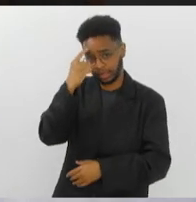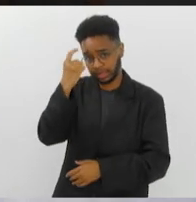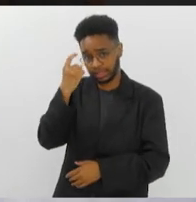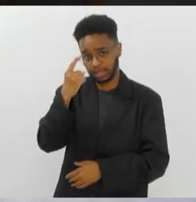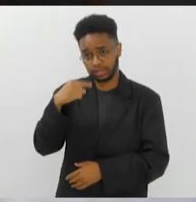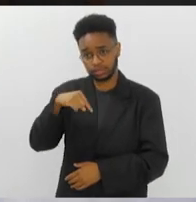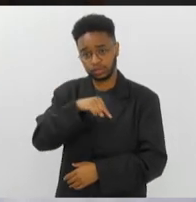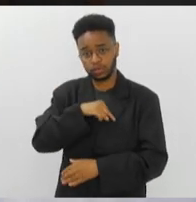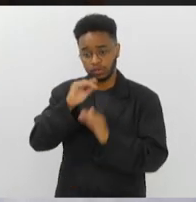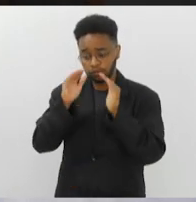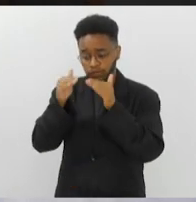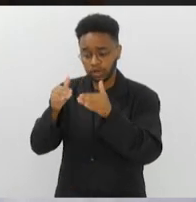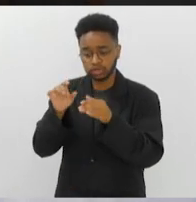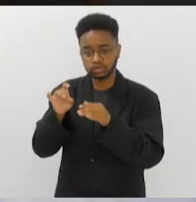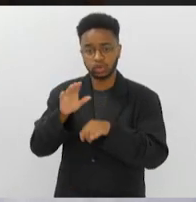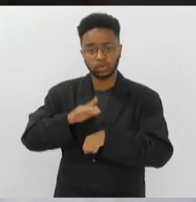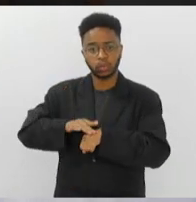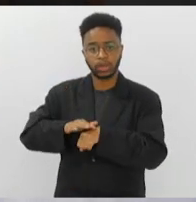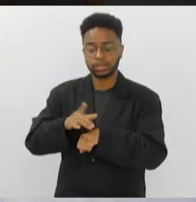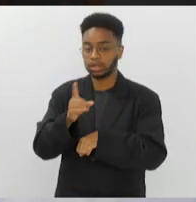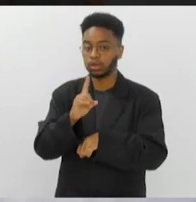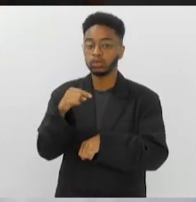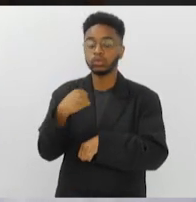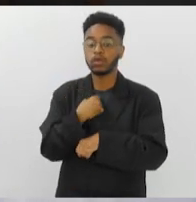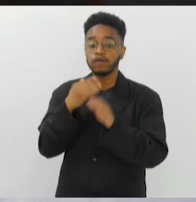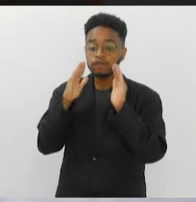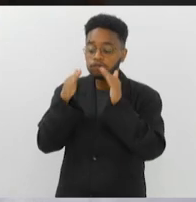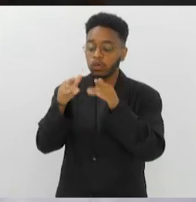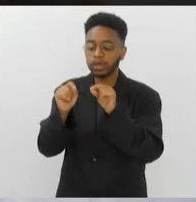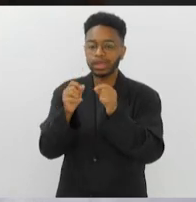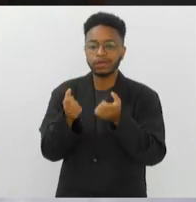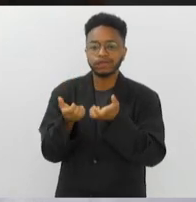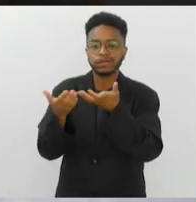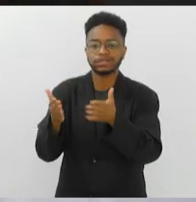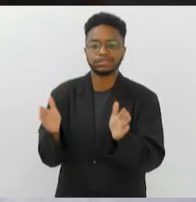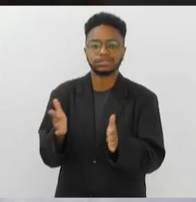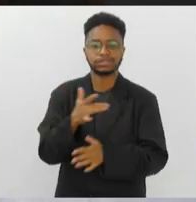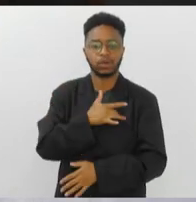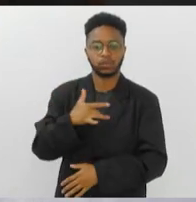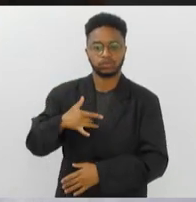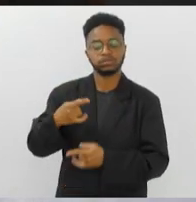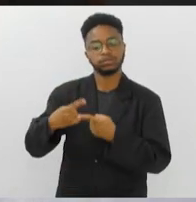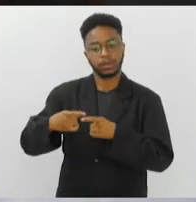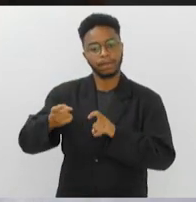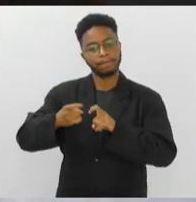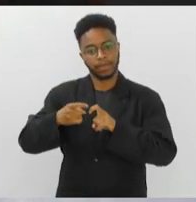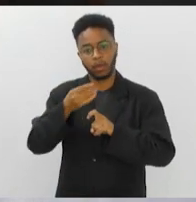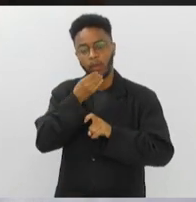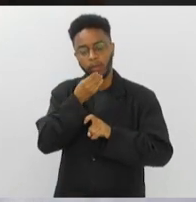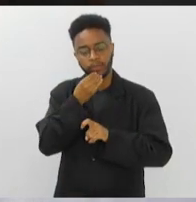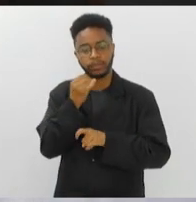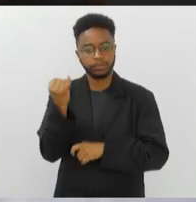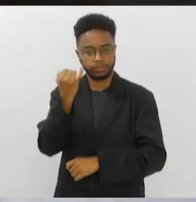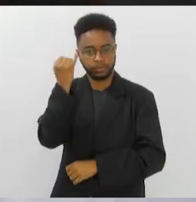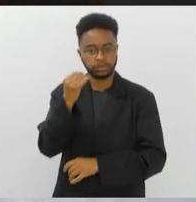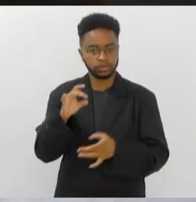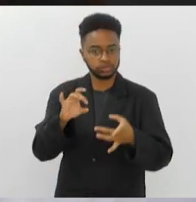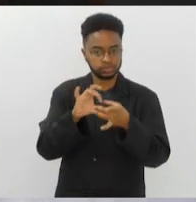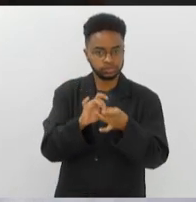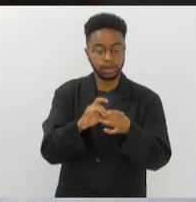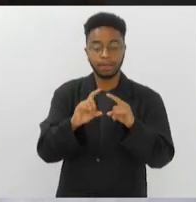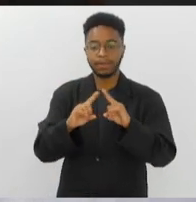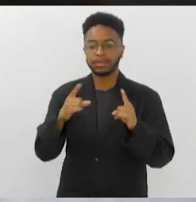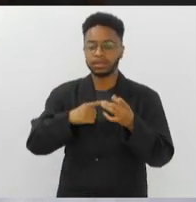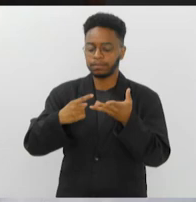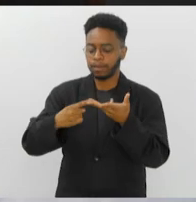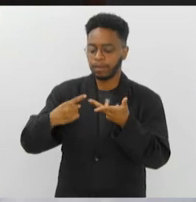do foco na doença. Não, a gente tem o foco na promoção da saúde. E os médicos são fundamentais, obviamente, nesse processo, mas tem um conjunto